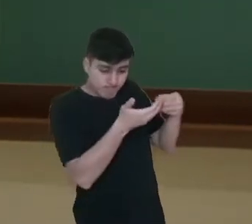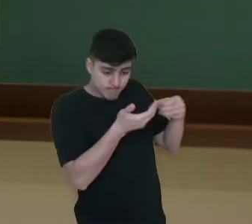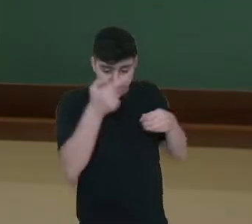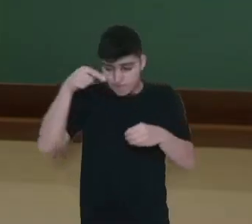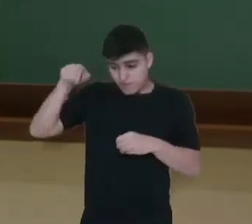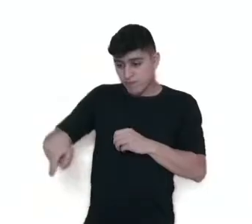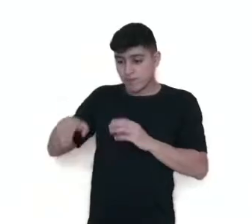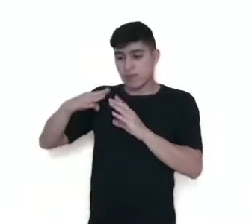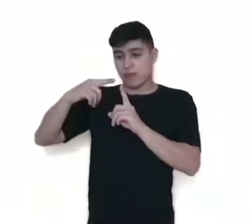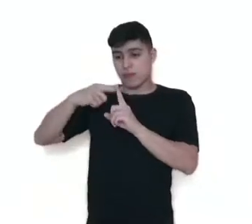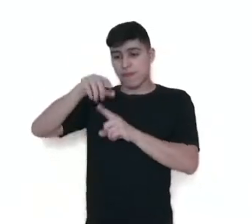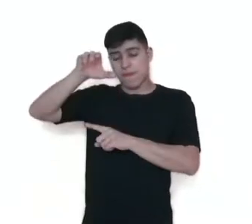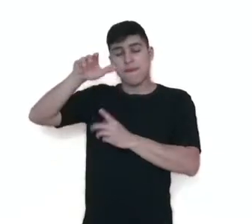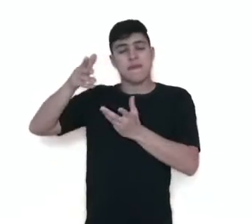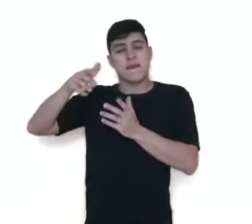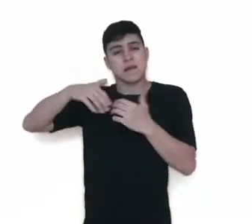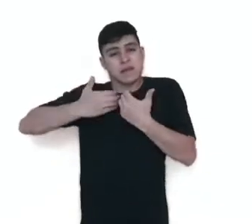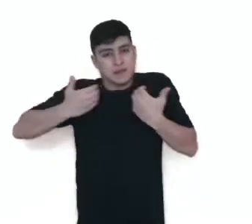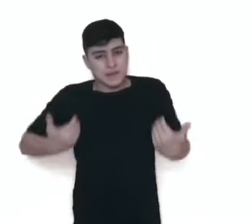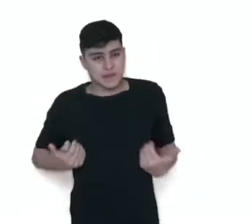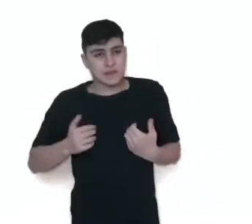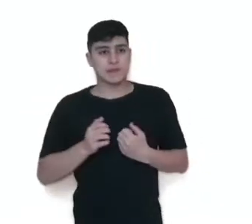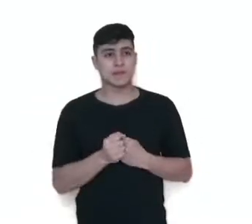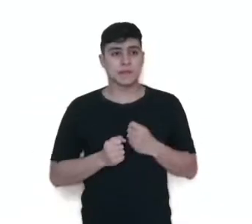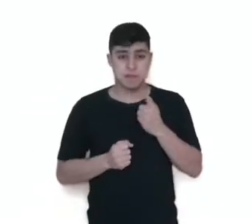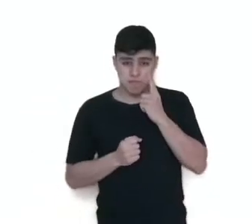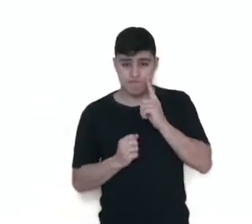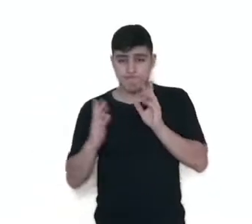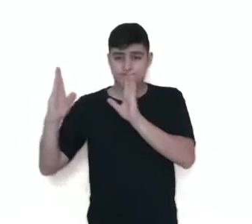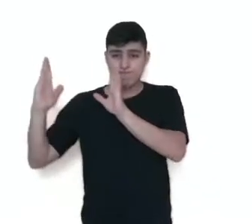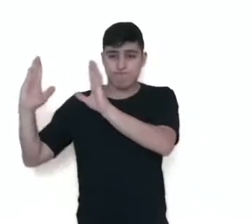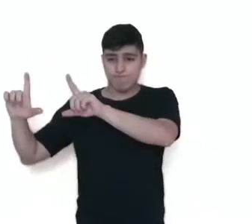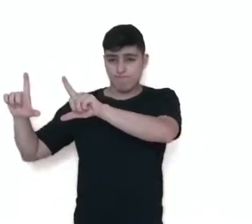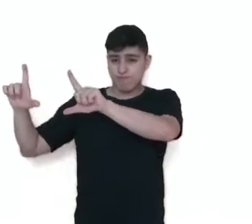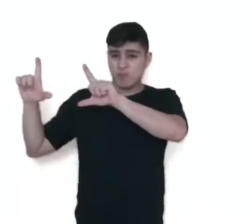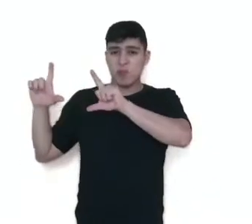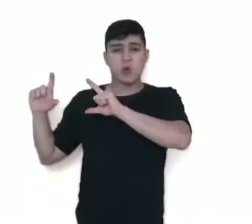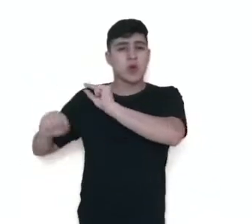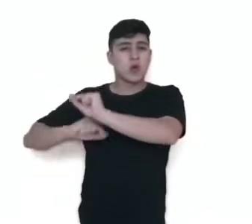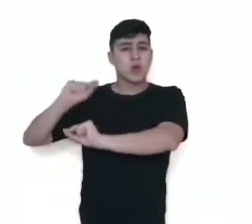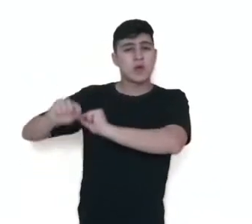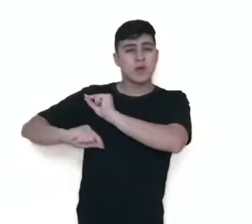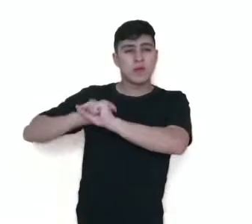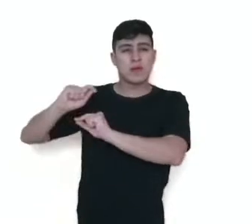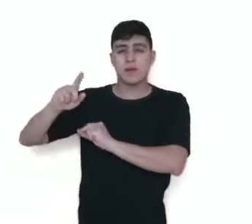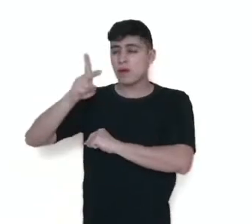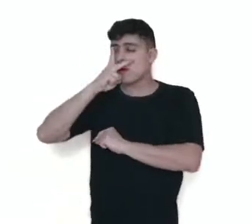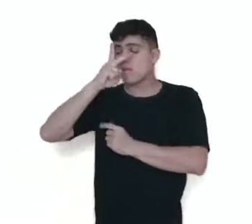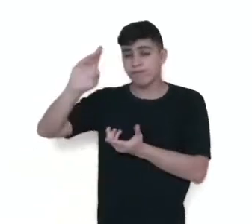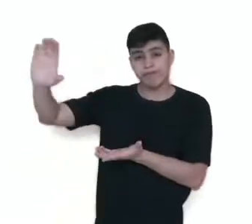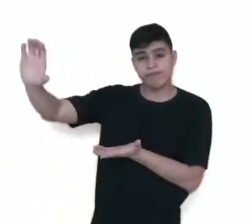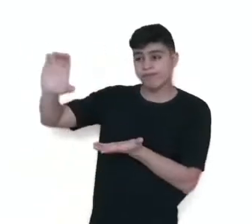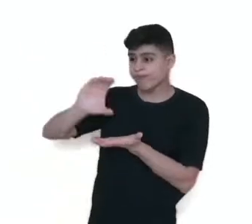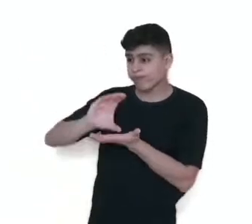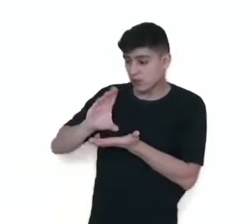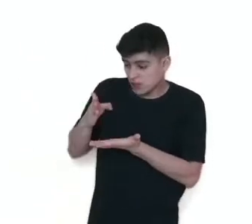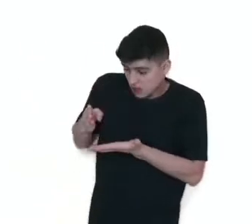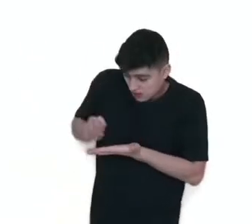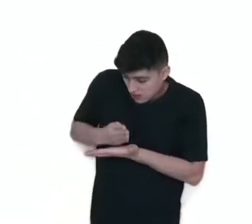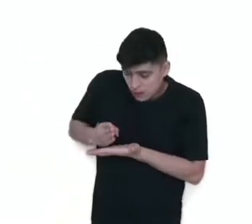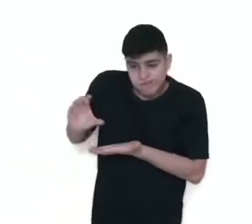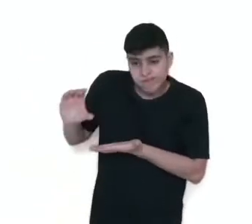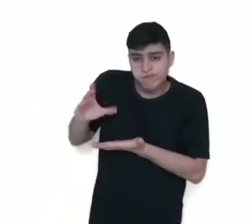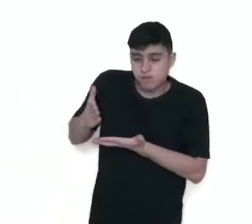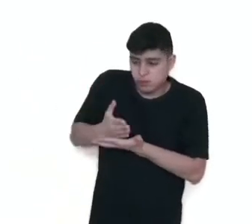E aqui abaixo, ao lado, na verdade, nós temos a enciclopédia, de